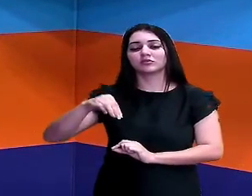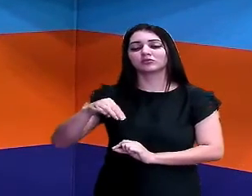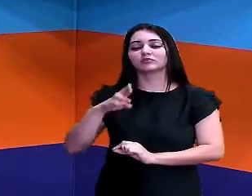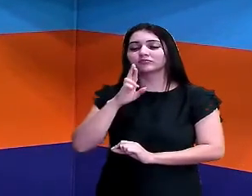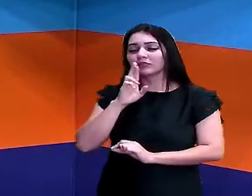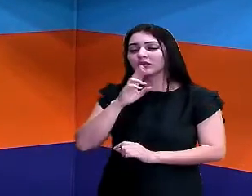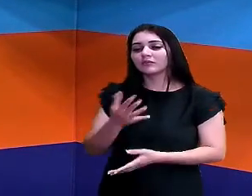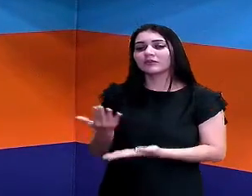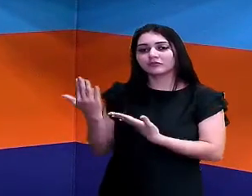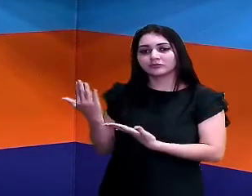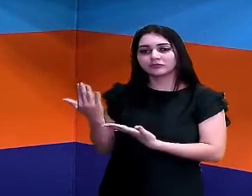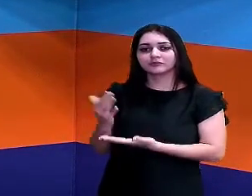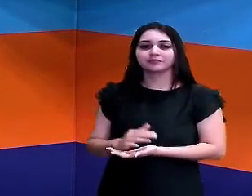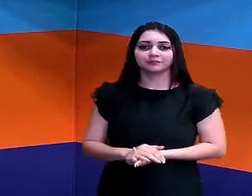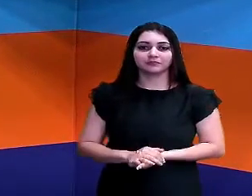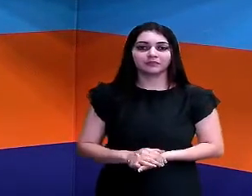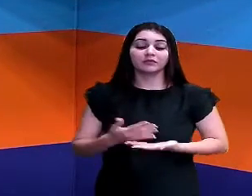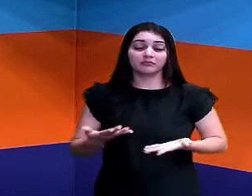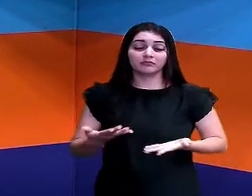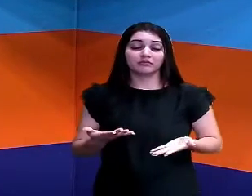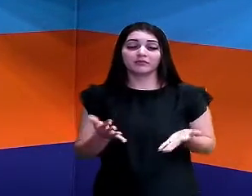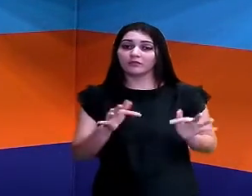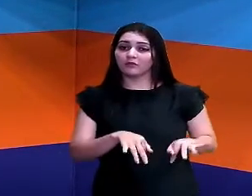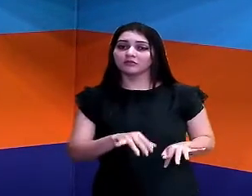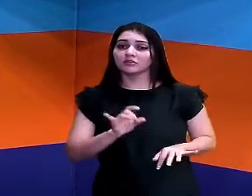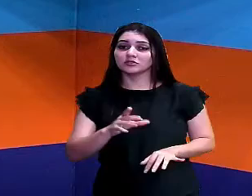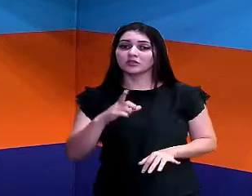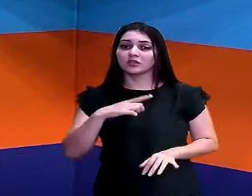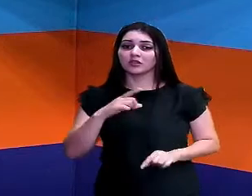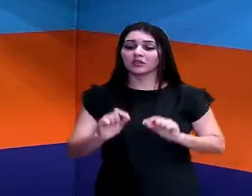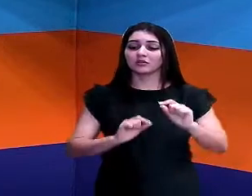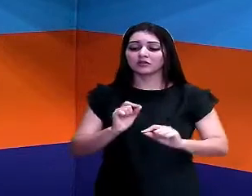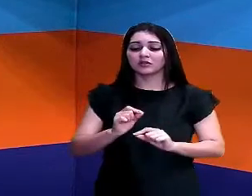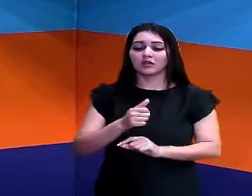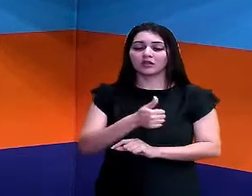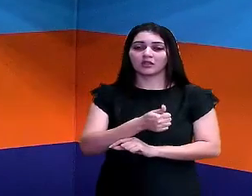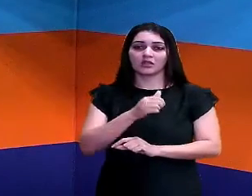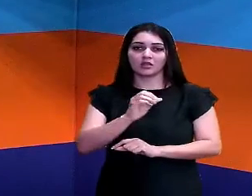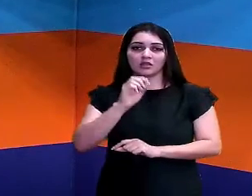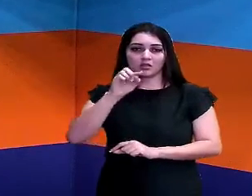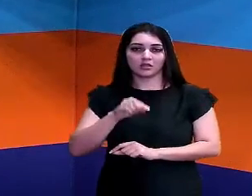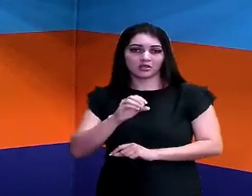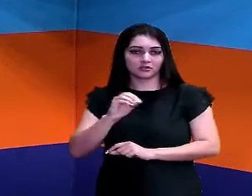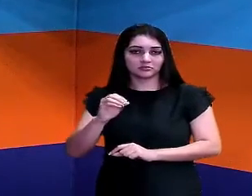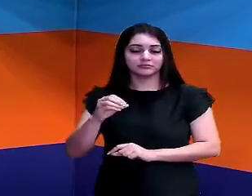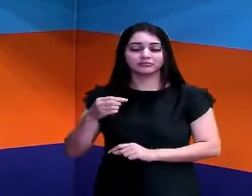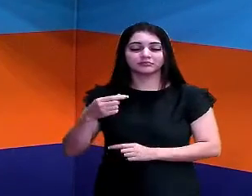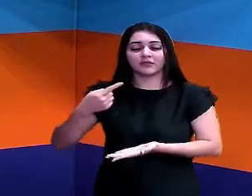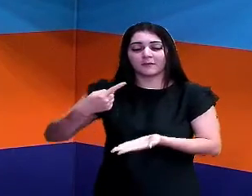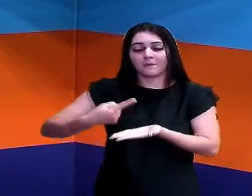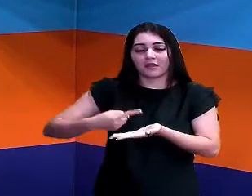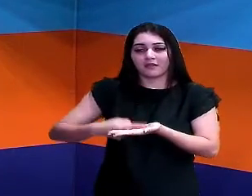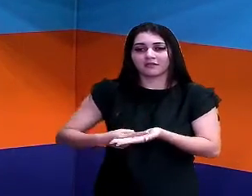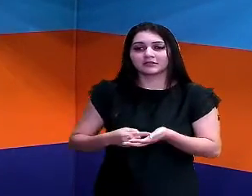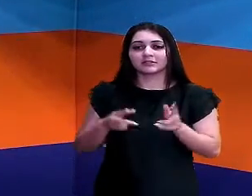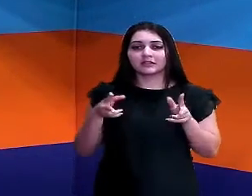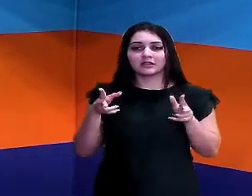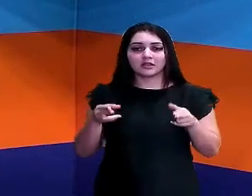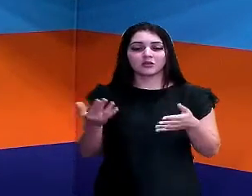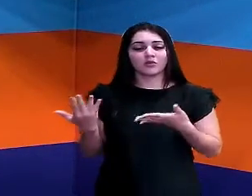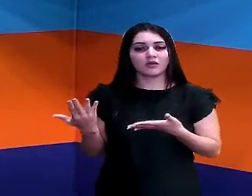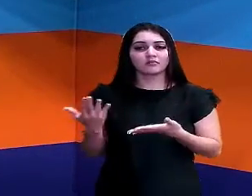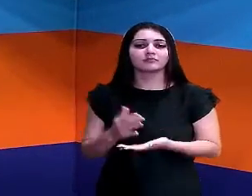aí, ó, é essa. E por fim, só sobrou 10 horas. 10 horas fechadinha, né? A